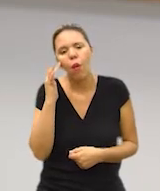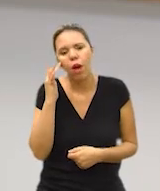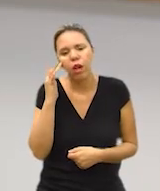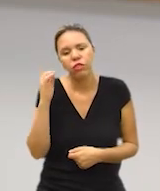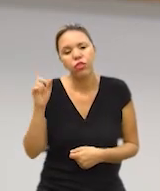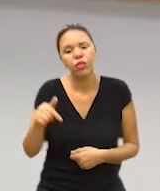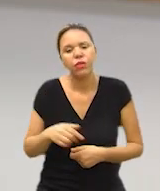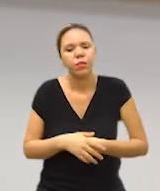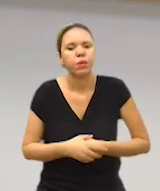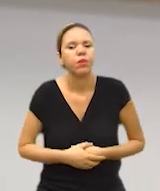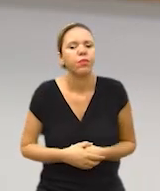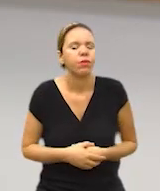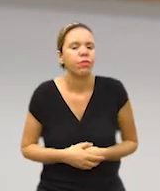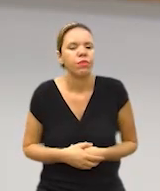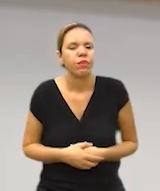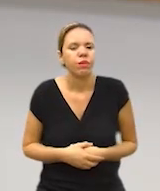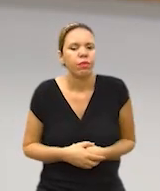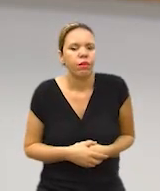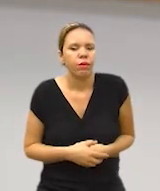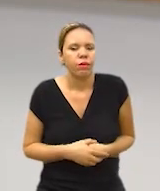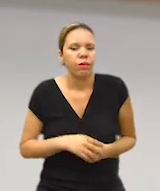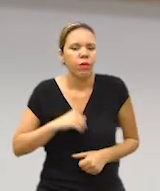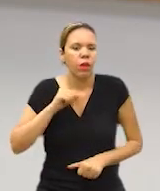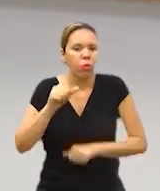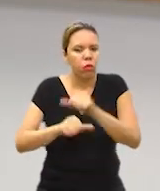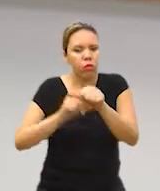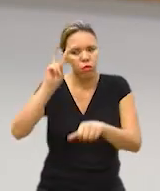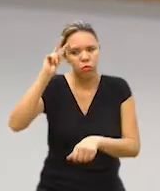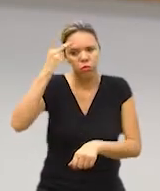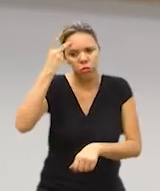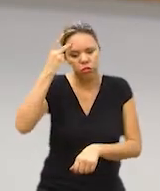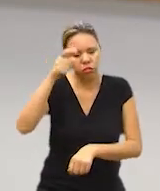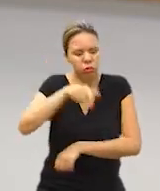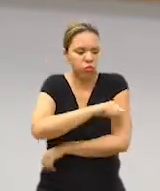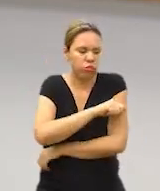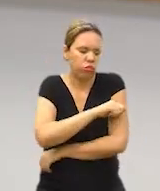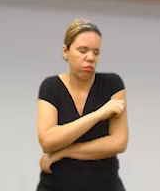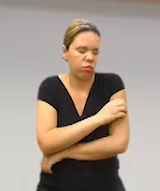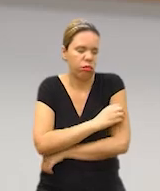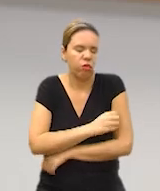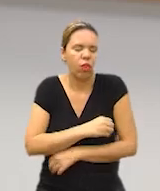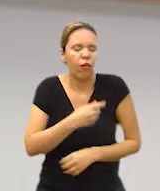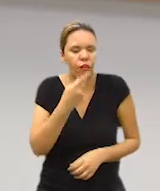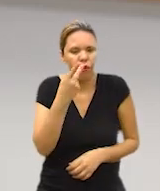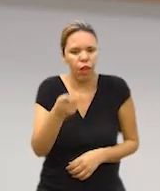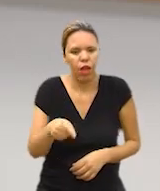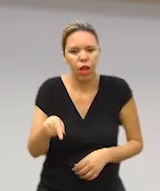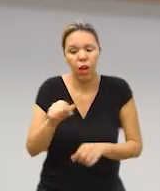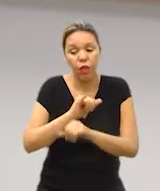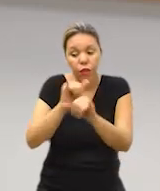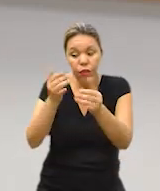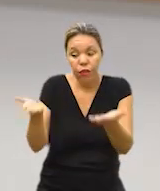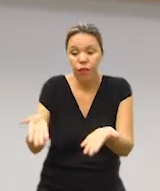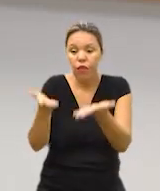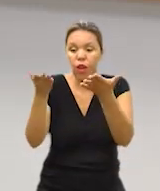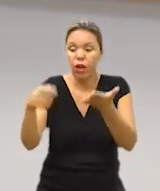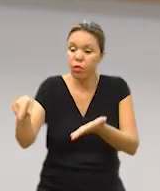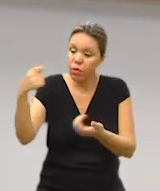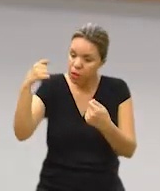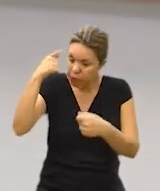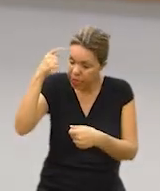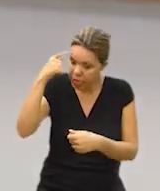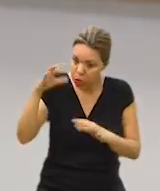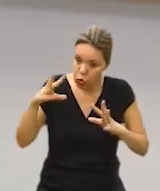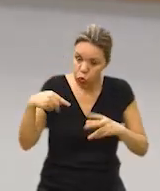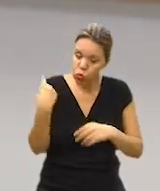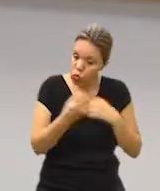uma questão muito da mudança do pensamento do aluno, né? Eu falo isso para eles. Eles precisam pensar que